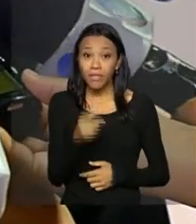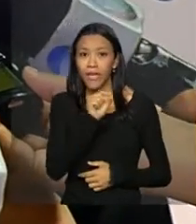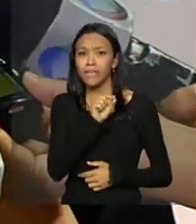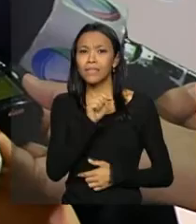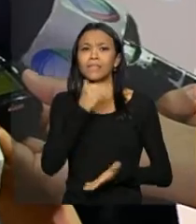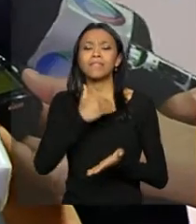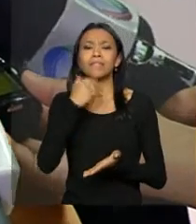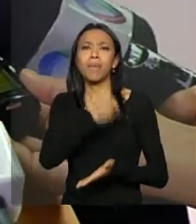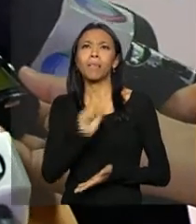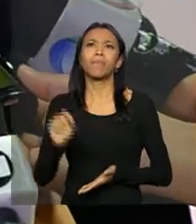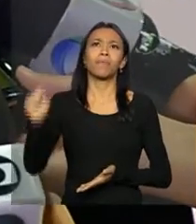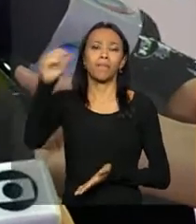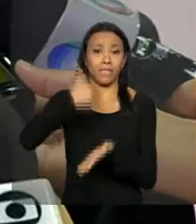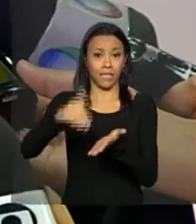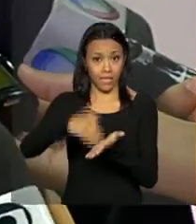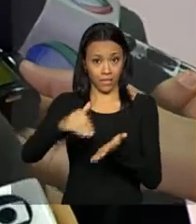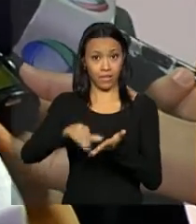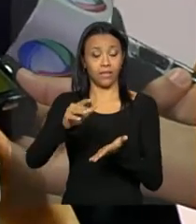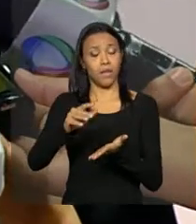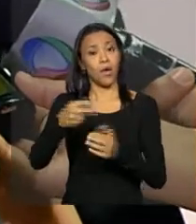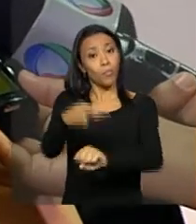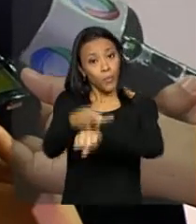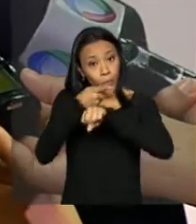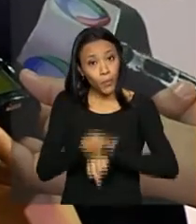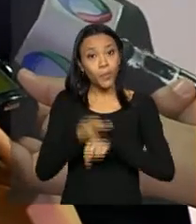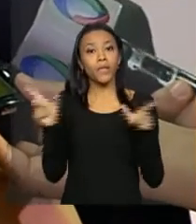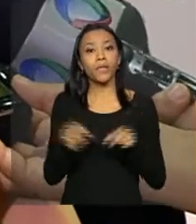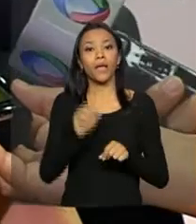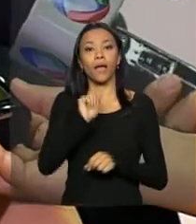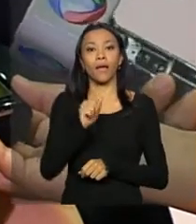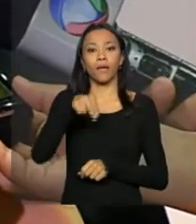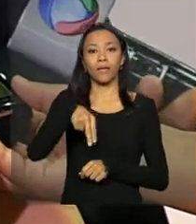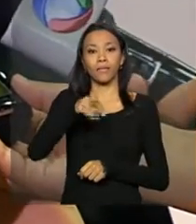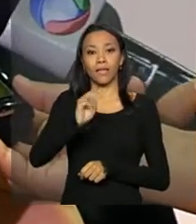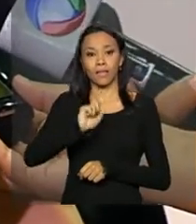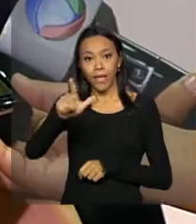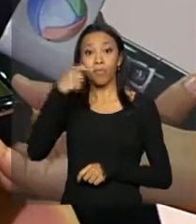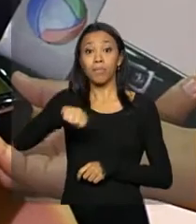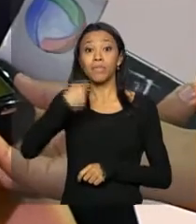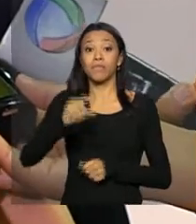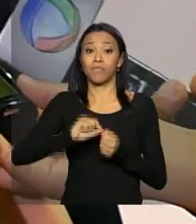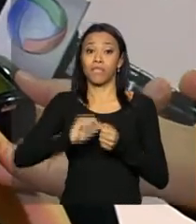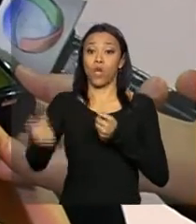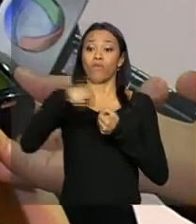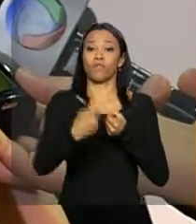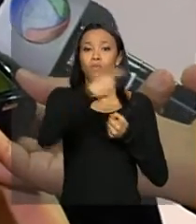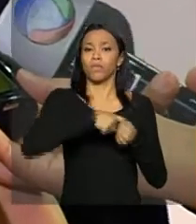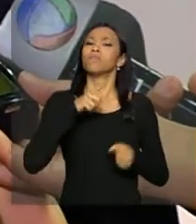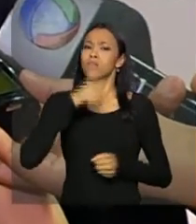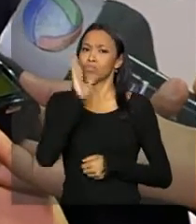inteiro procure a Anatel para que a gente faça o mais rápido possível esse convênio. Nós temos 3 estados já